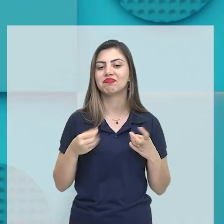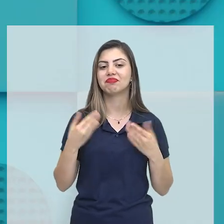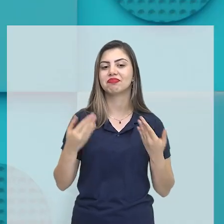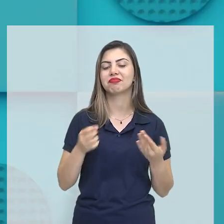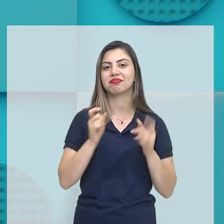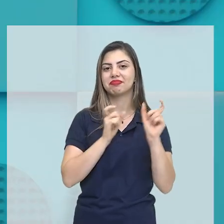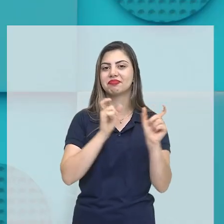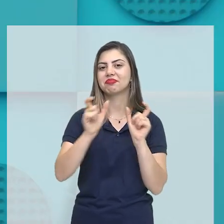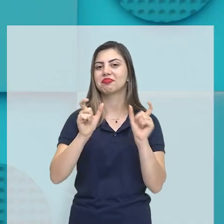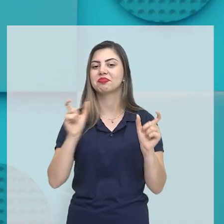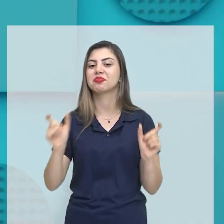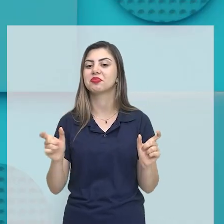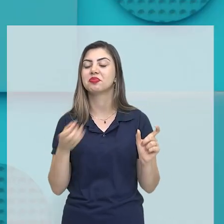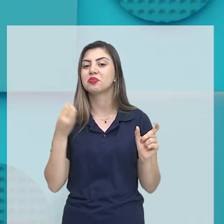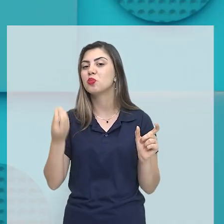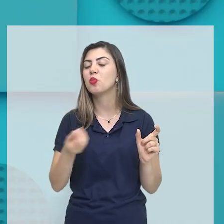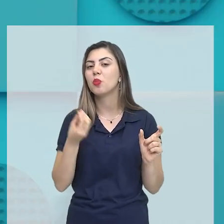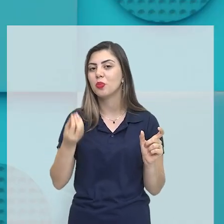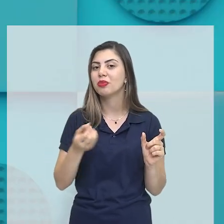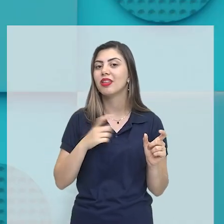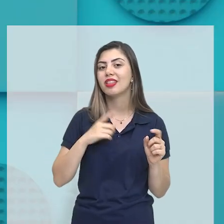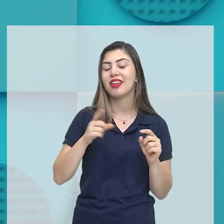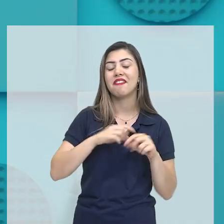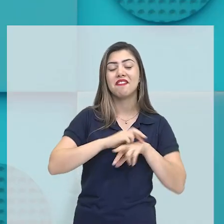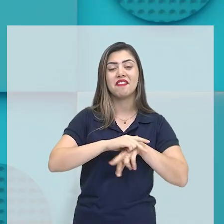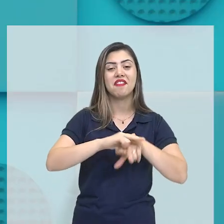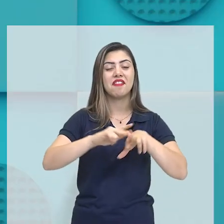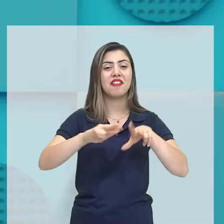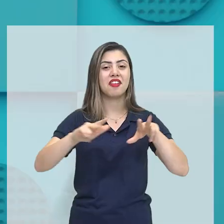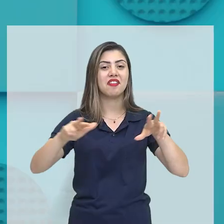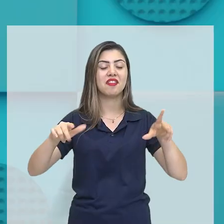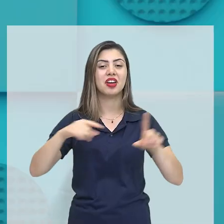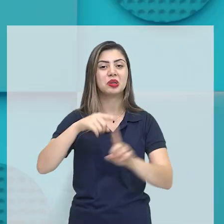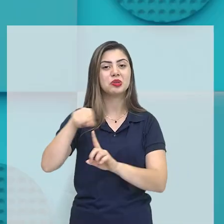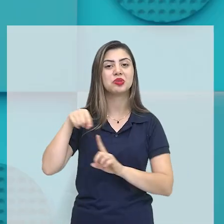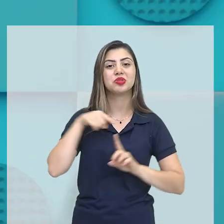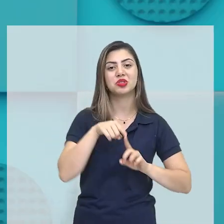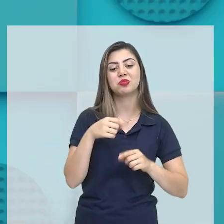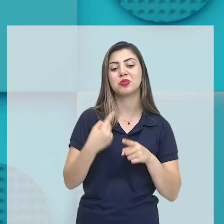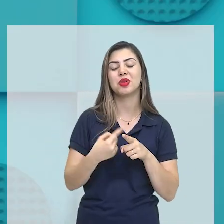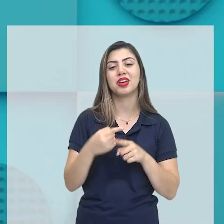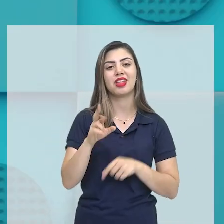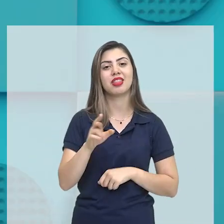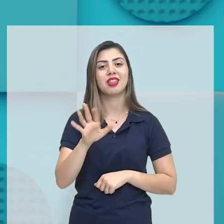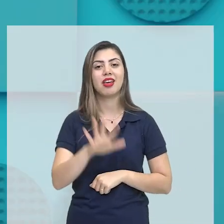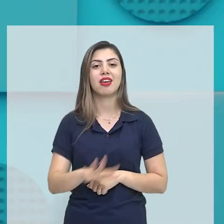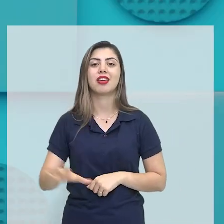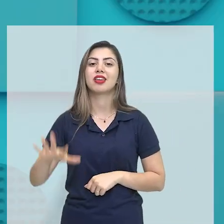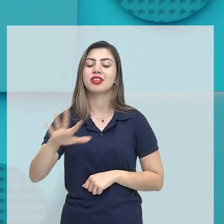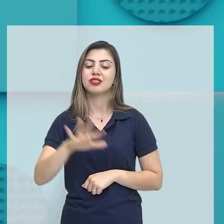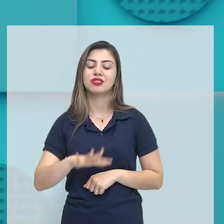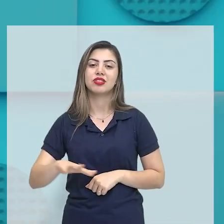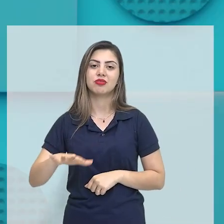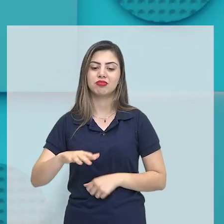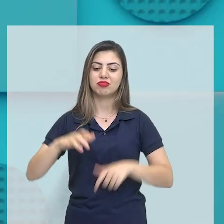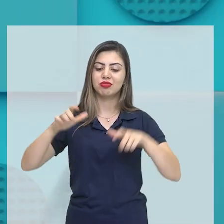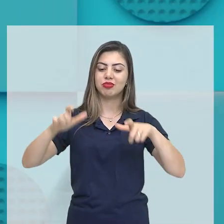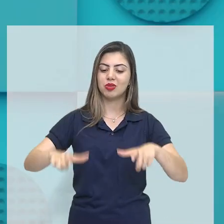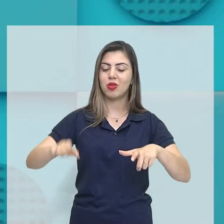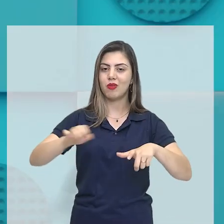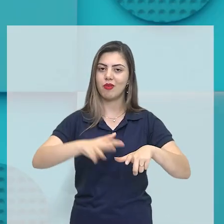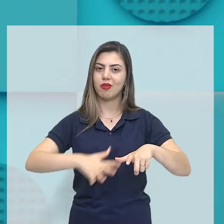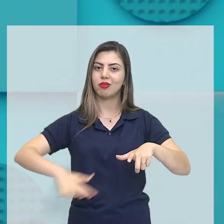essas palavras elas estão dentro da variedade regional, ou seja, dentro de uma realidade de uma